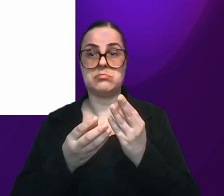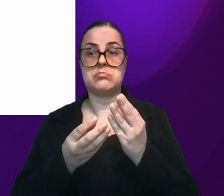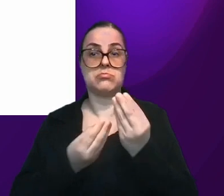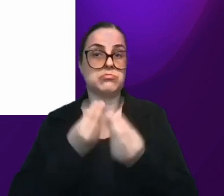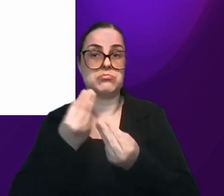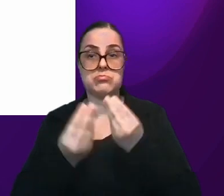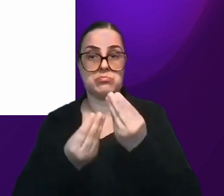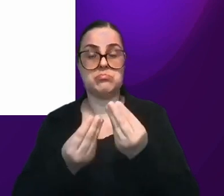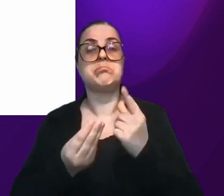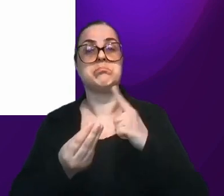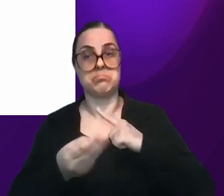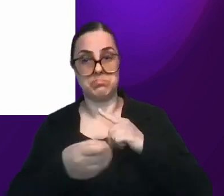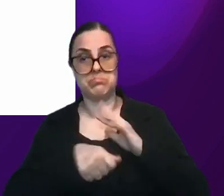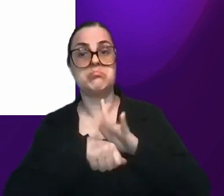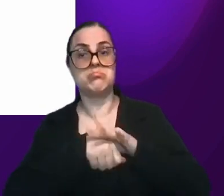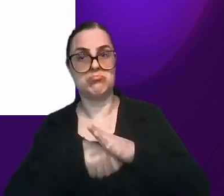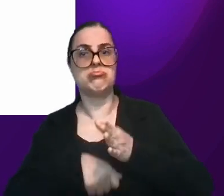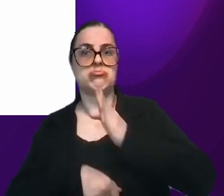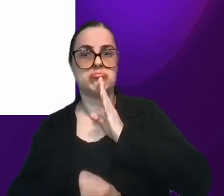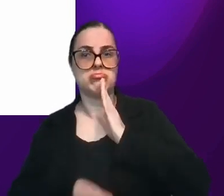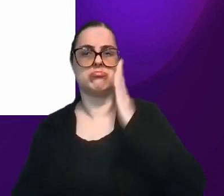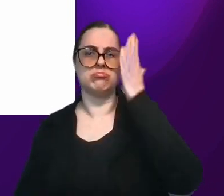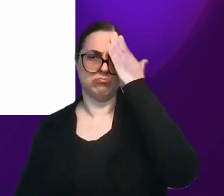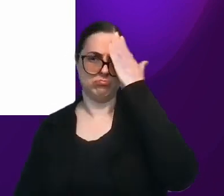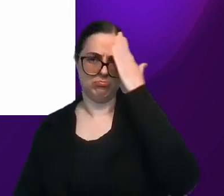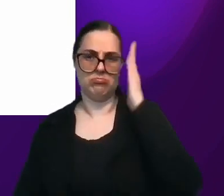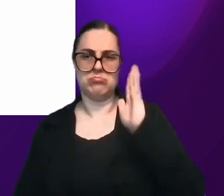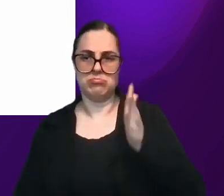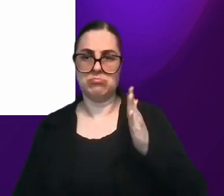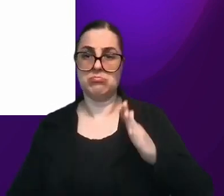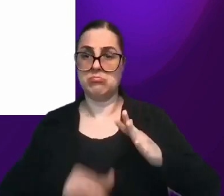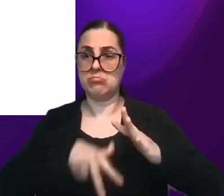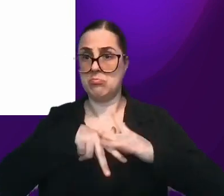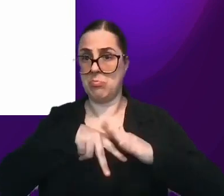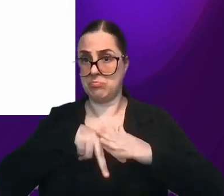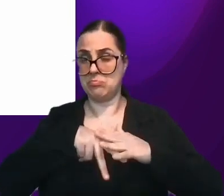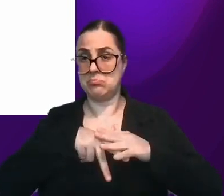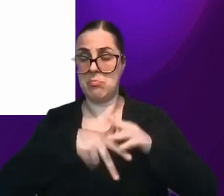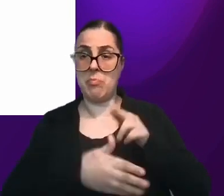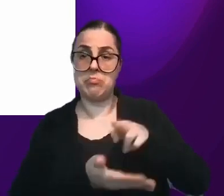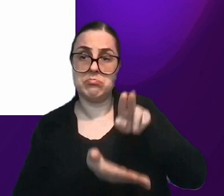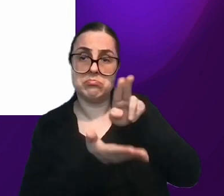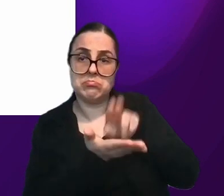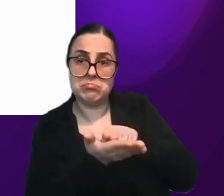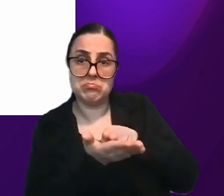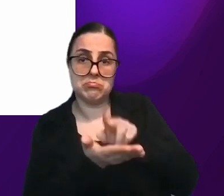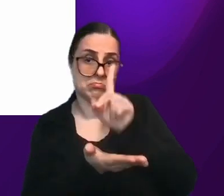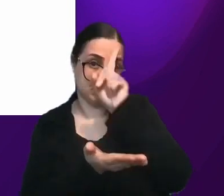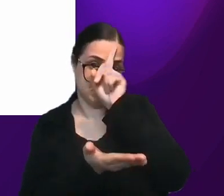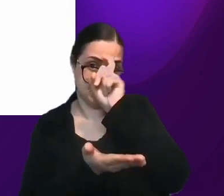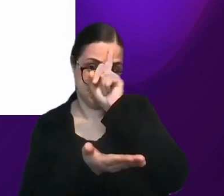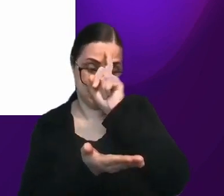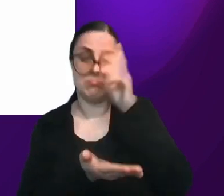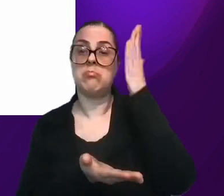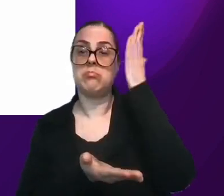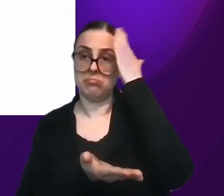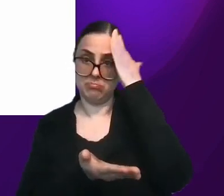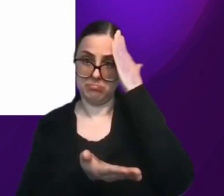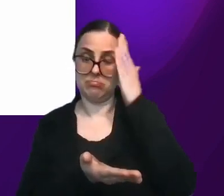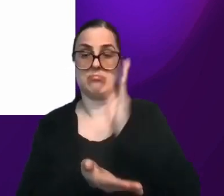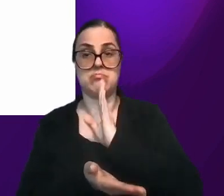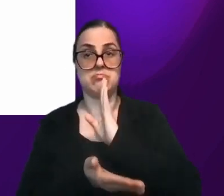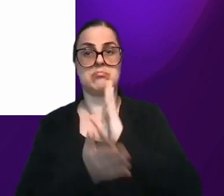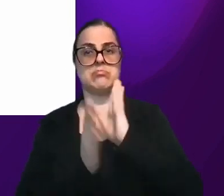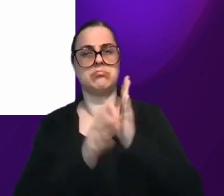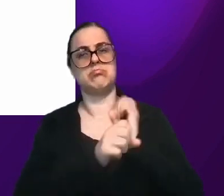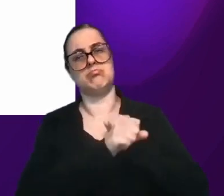é conhecido na história dos pacientes hospitalizados, isso ao longo de